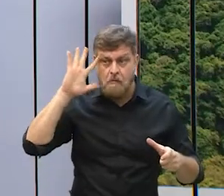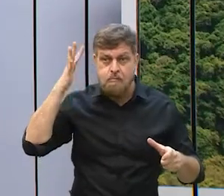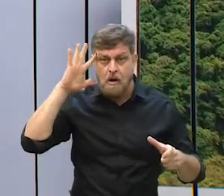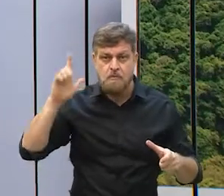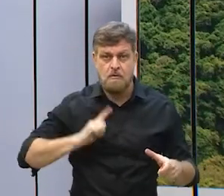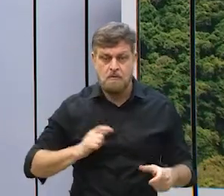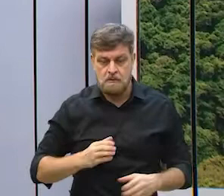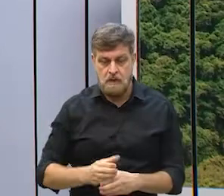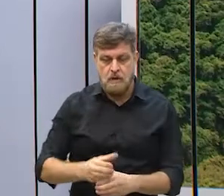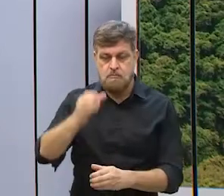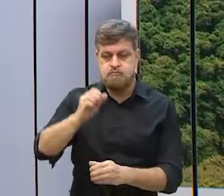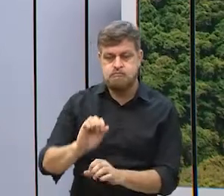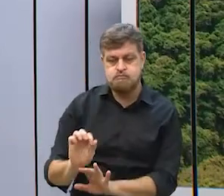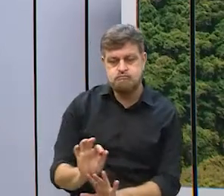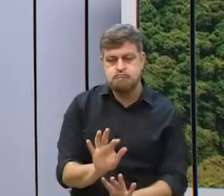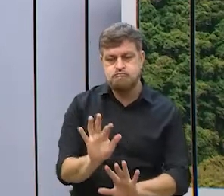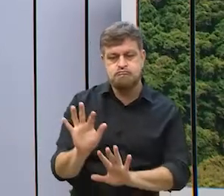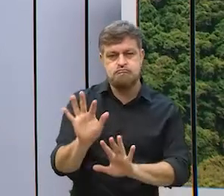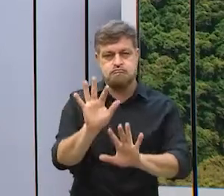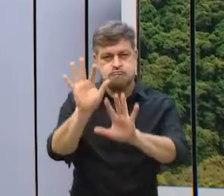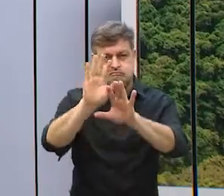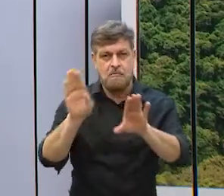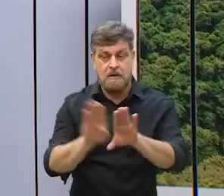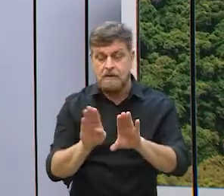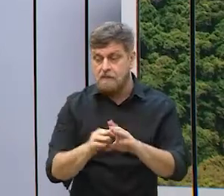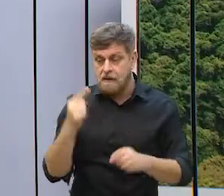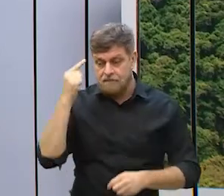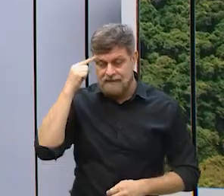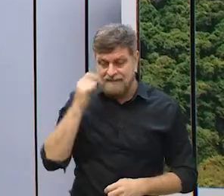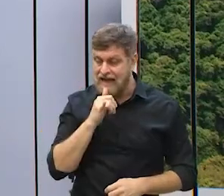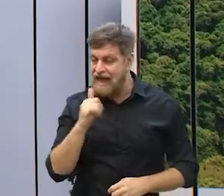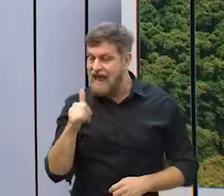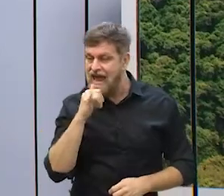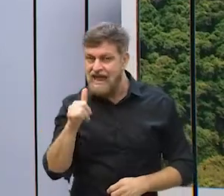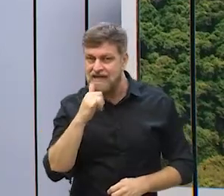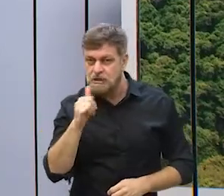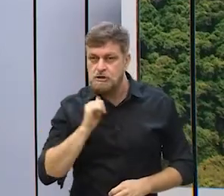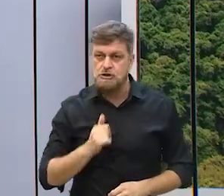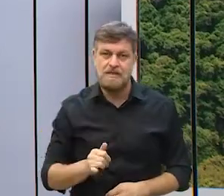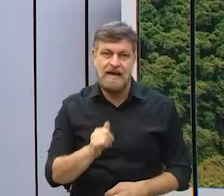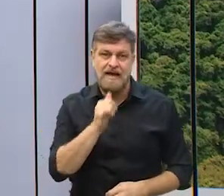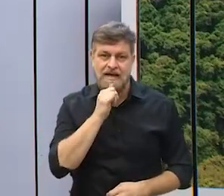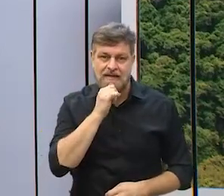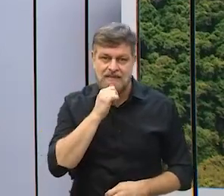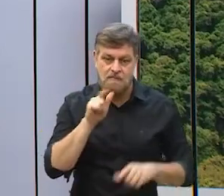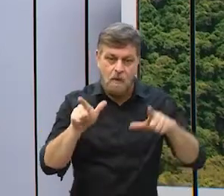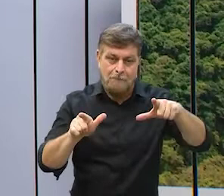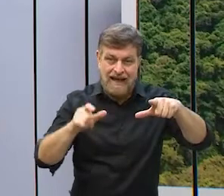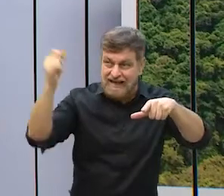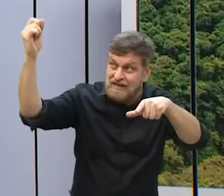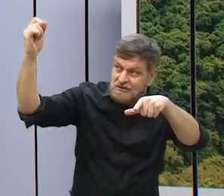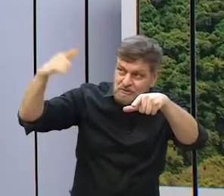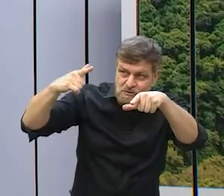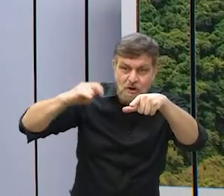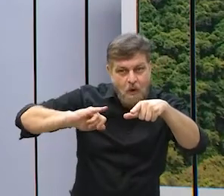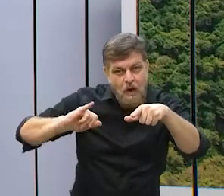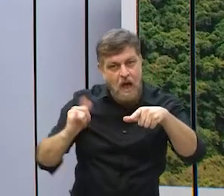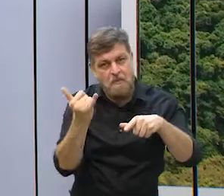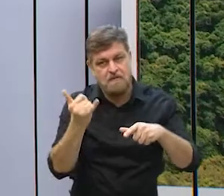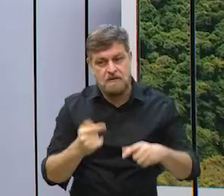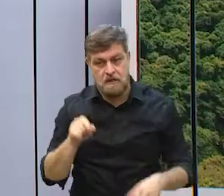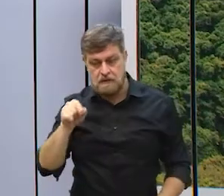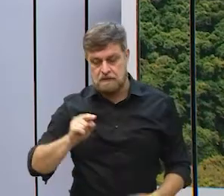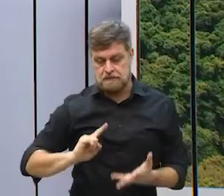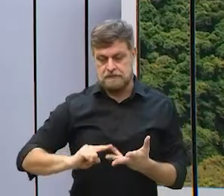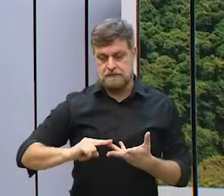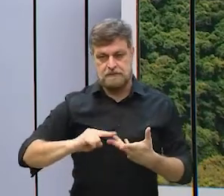para a produção de energia limpa, não é? Com placas fotovoltaicas e tudo mais. Então, ao mesmo